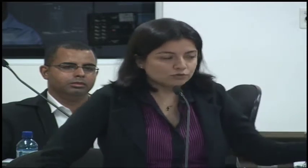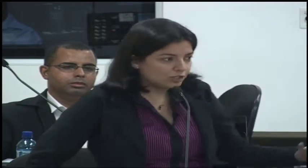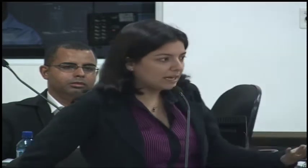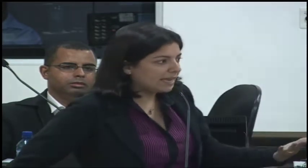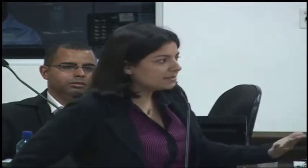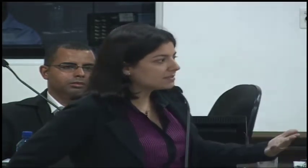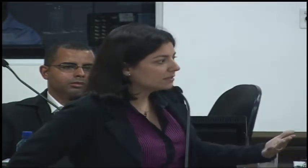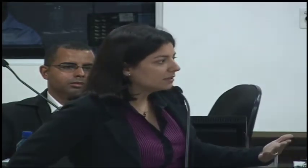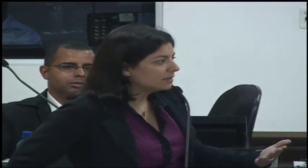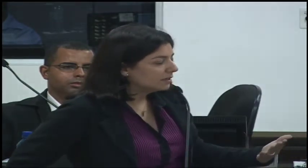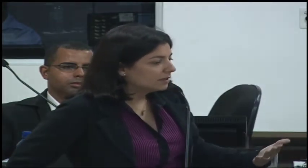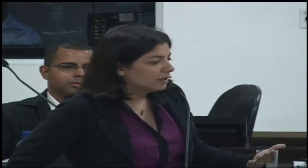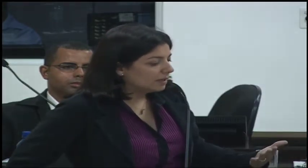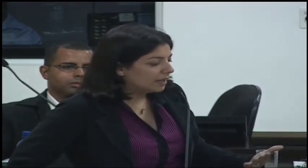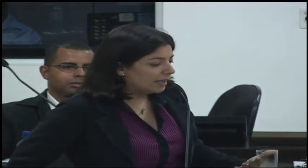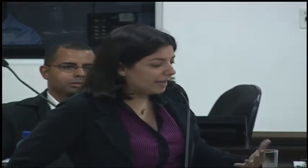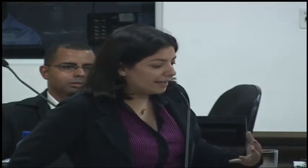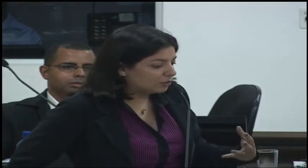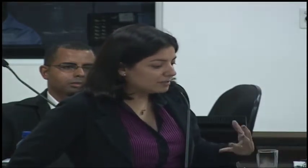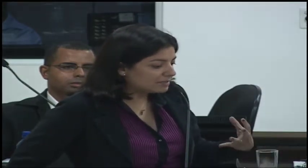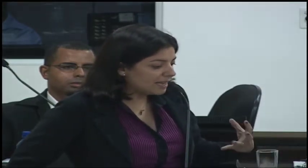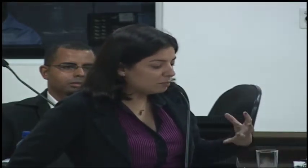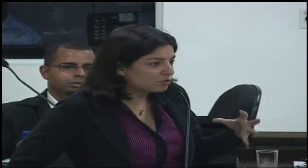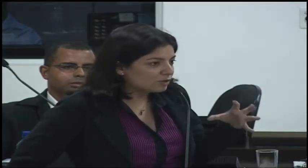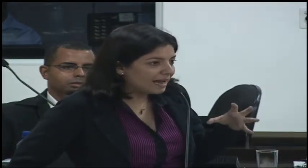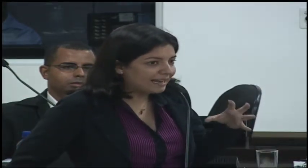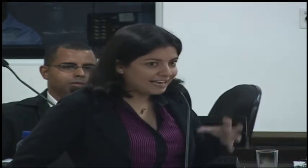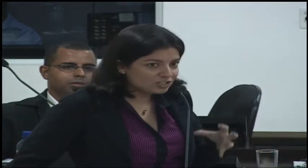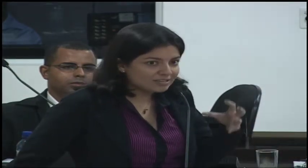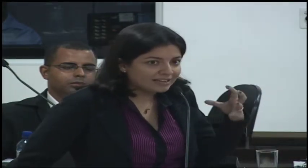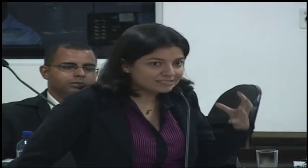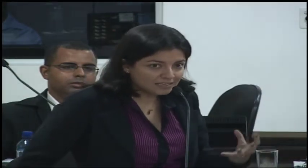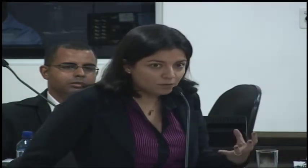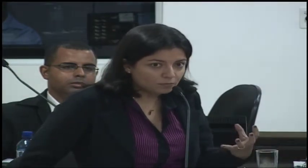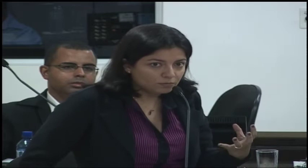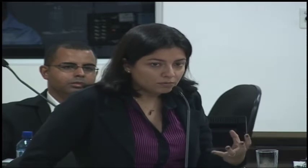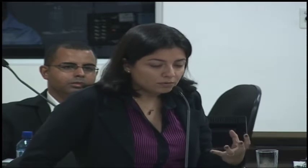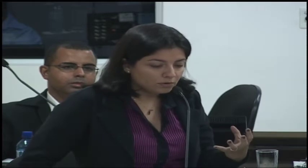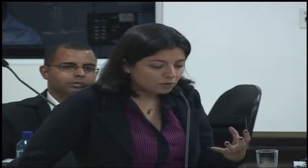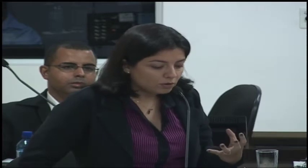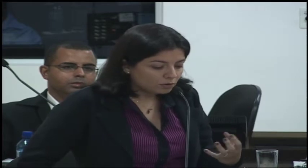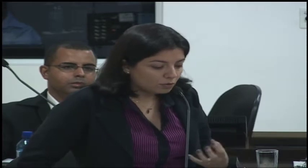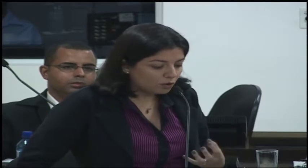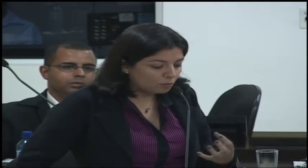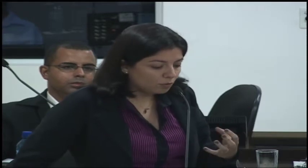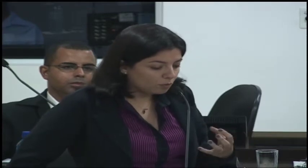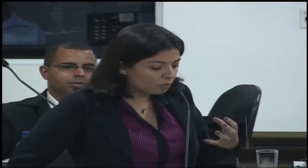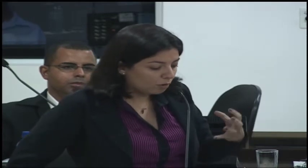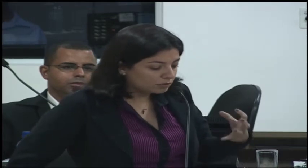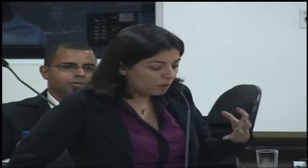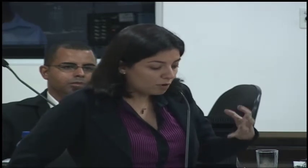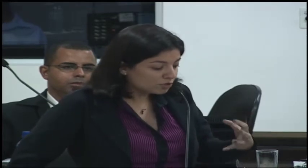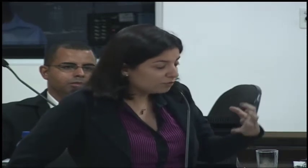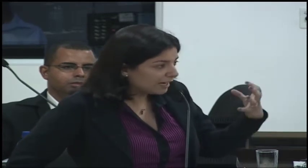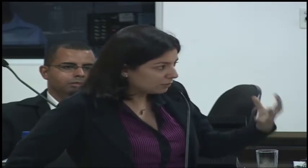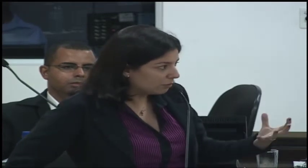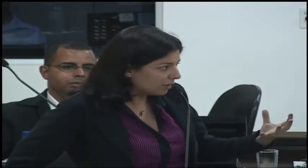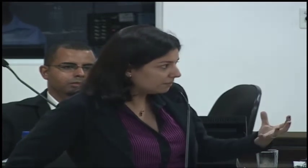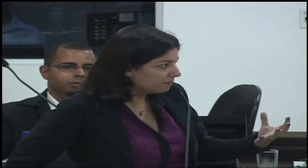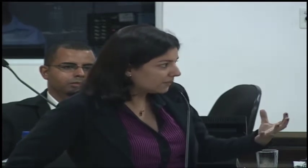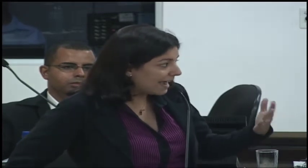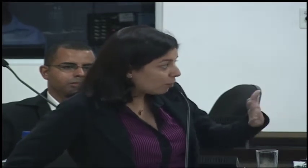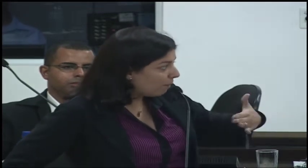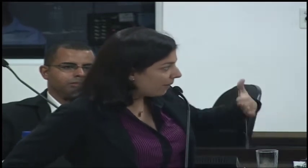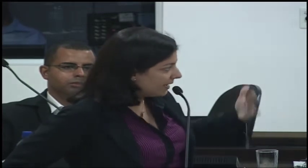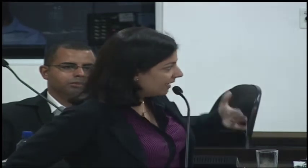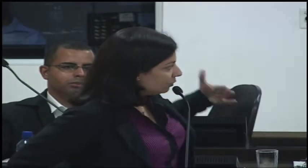e discutir leis nós temos a legislação como um condão modificador